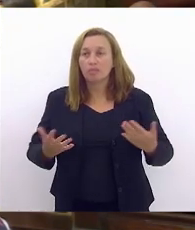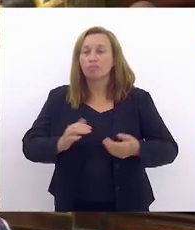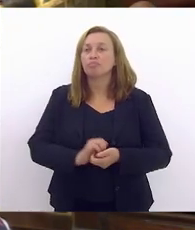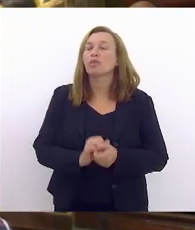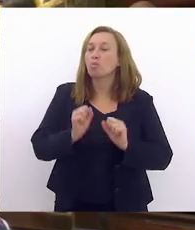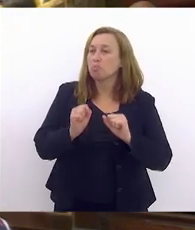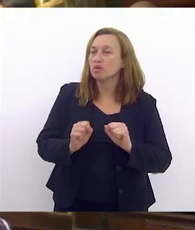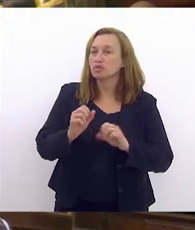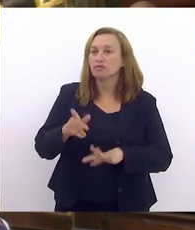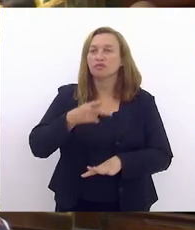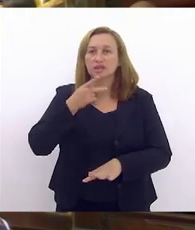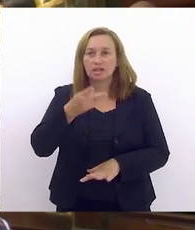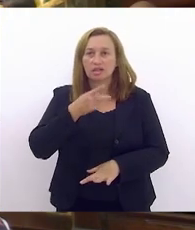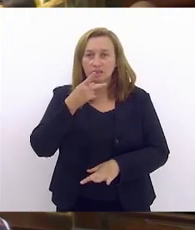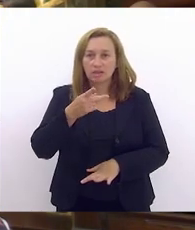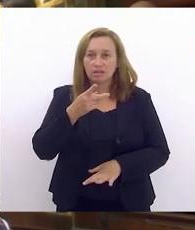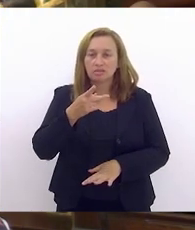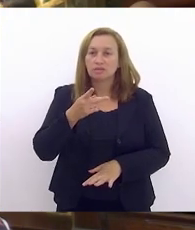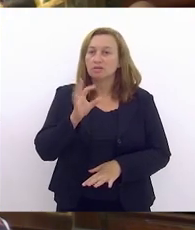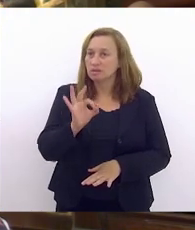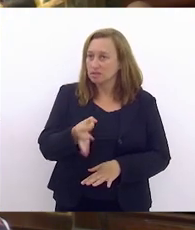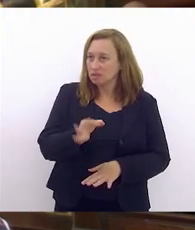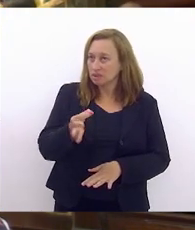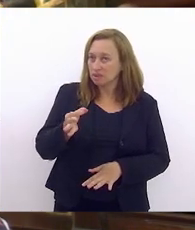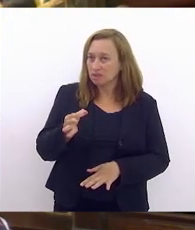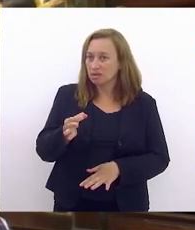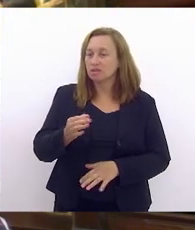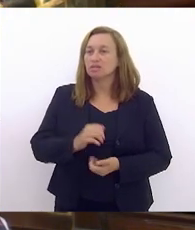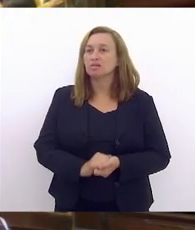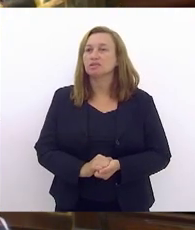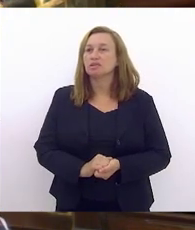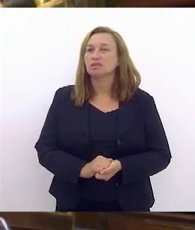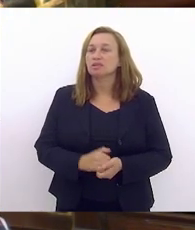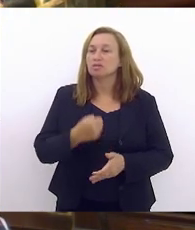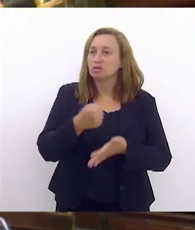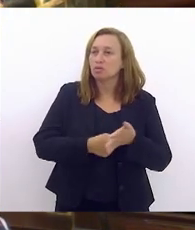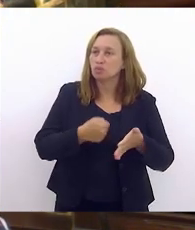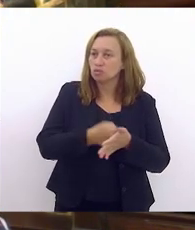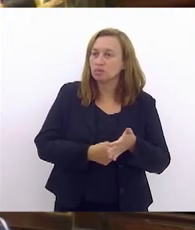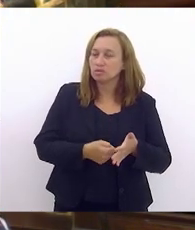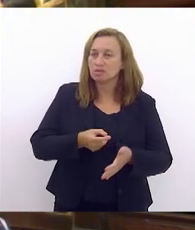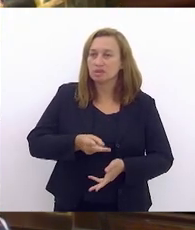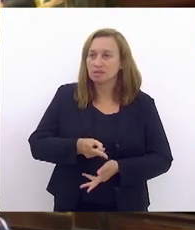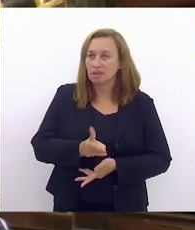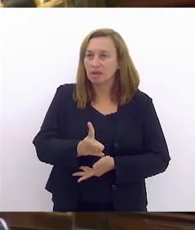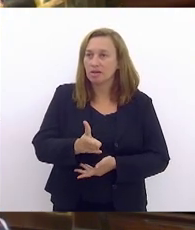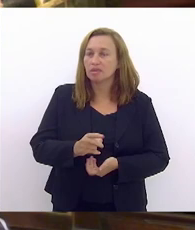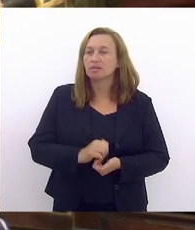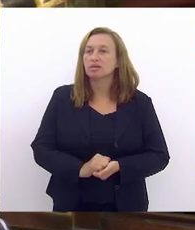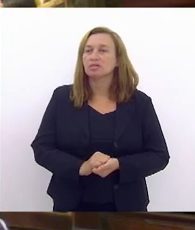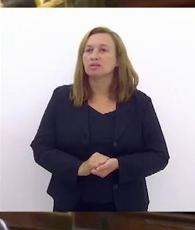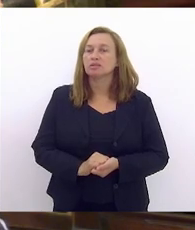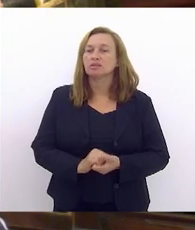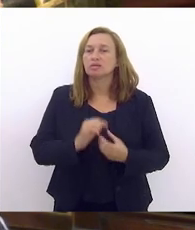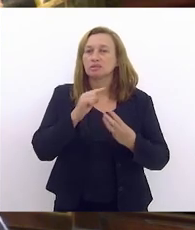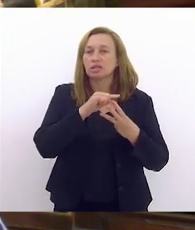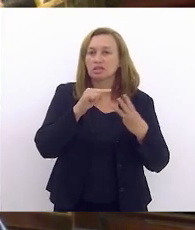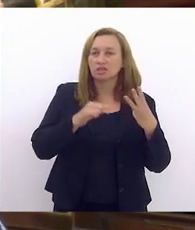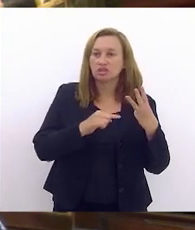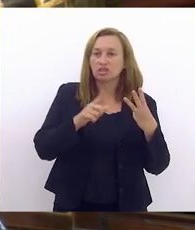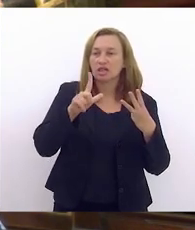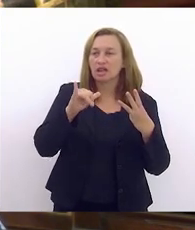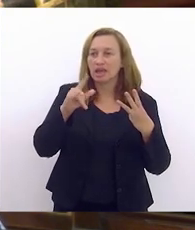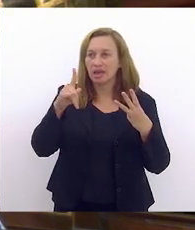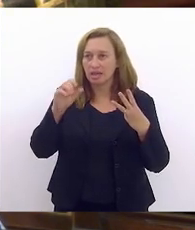falar com bastante propriedade que participo ativamente como diretor das três ligas.